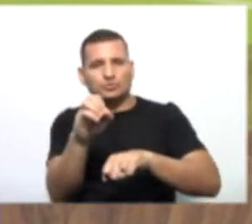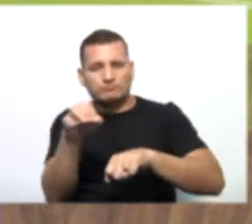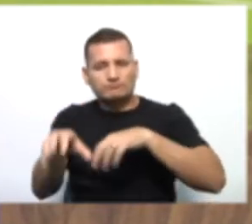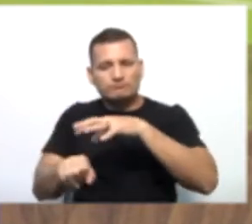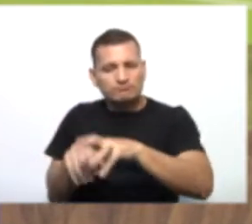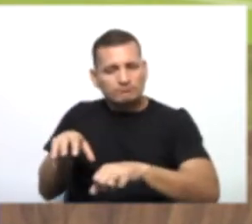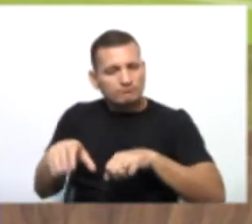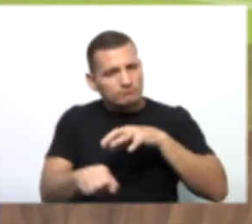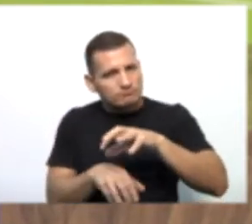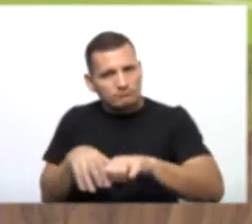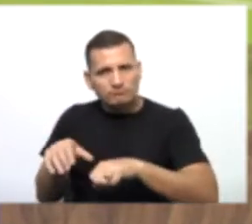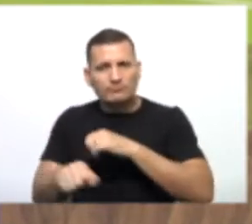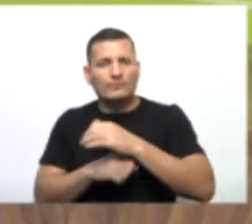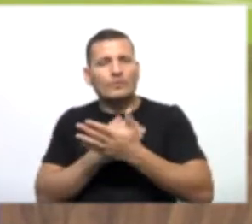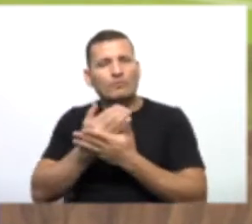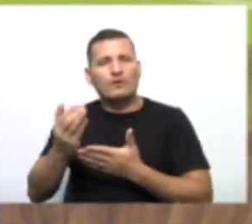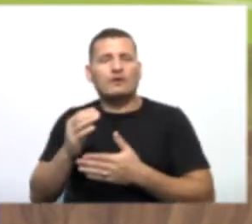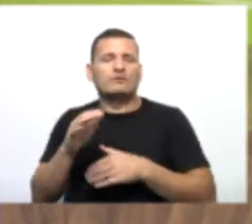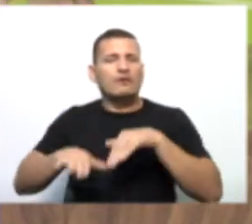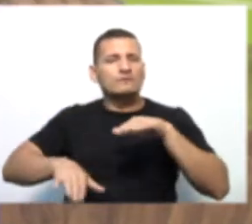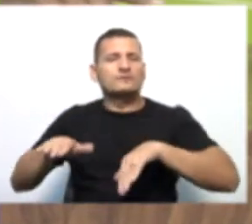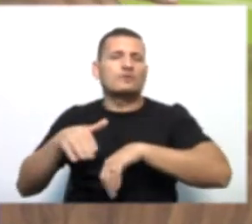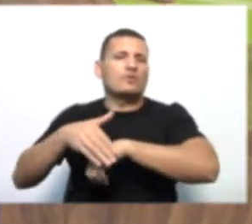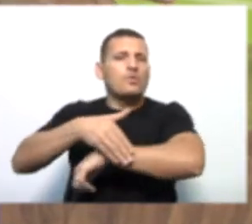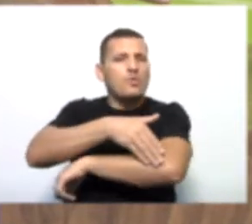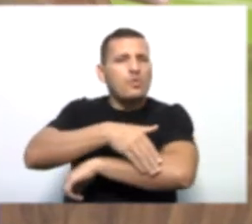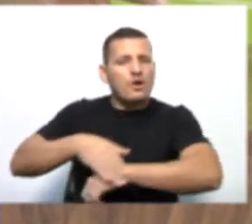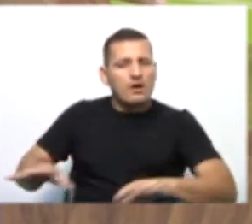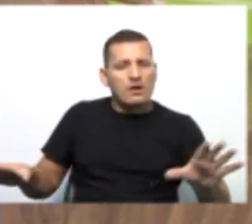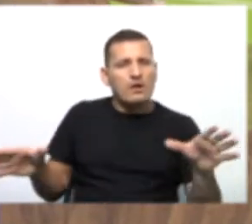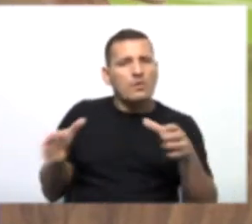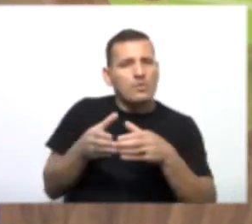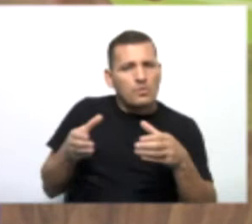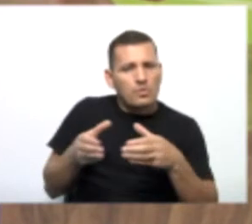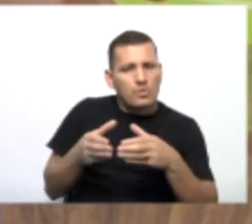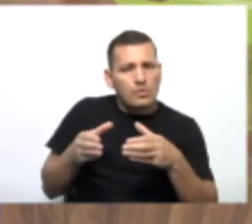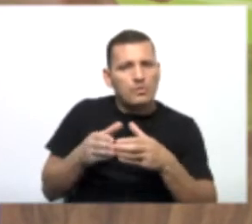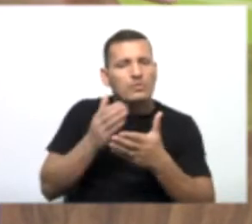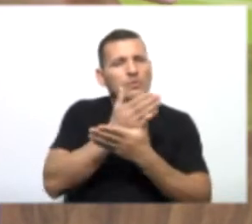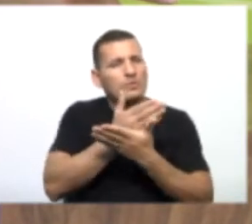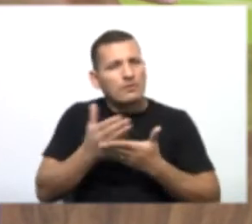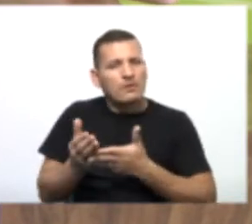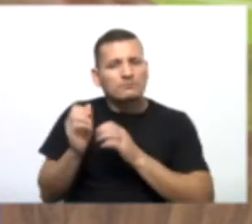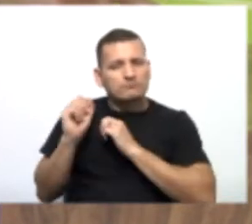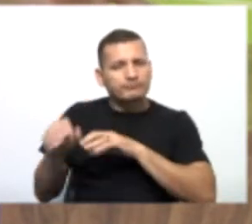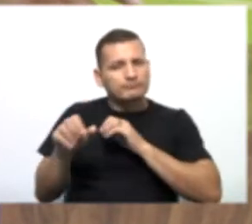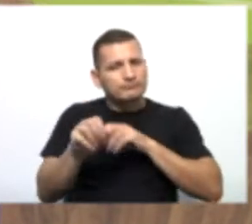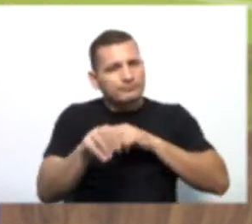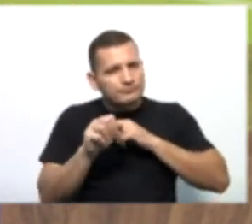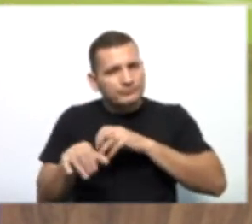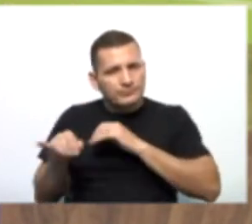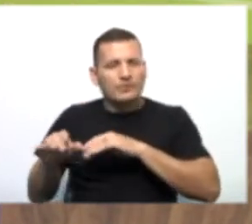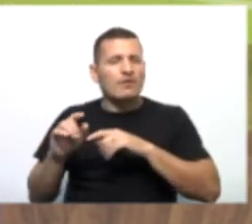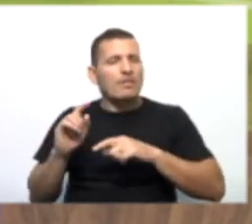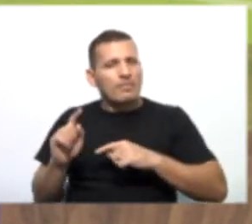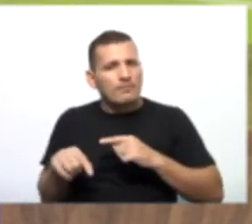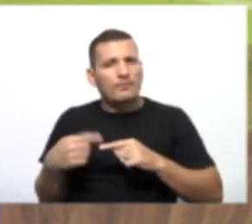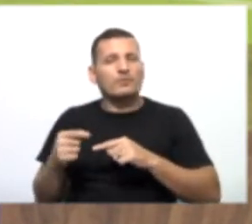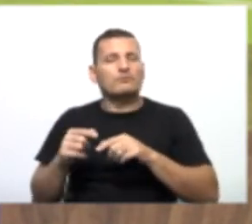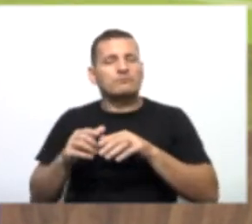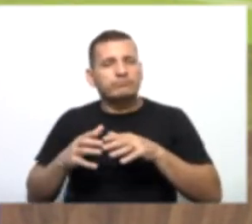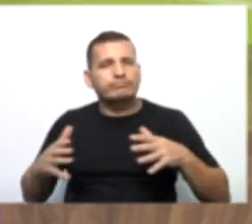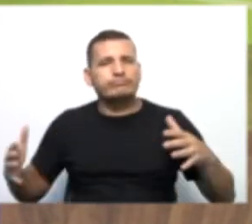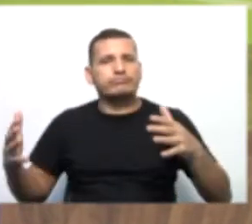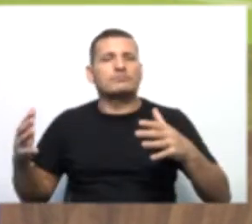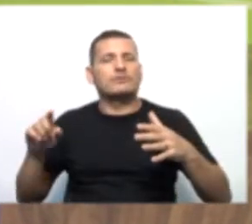pequeno, somente na rua onde funciona a cooperativa, começa a fazer educação com toda a comunidade, dali a pouco o bairro, dali a